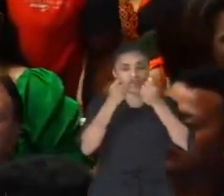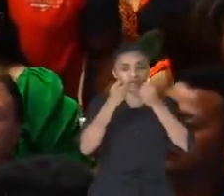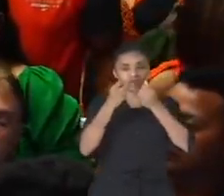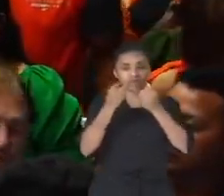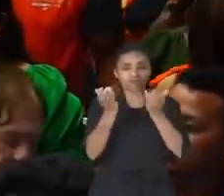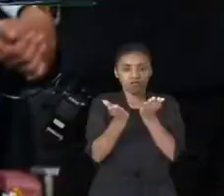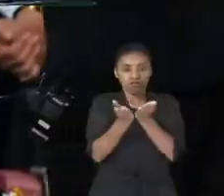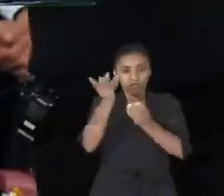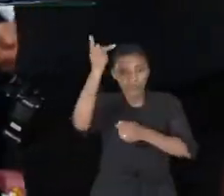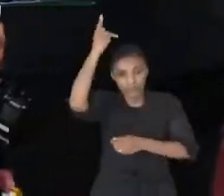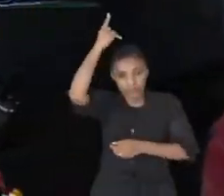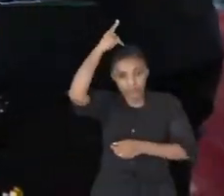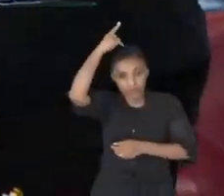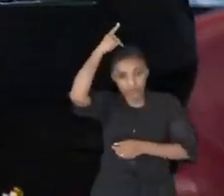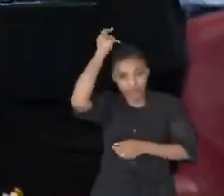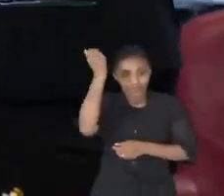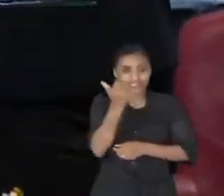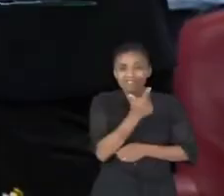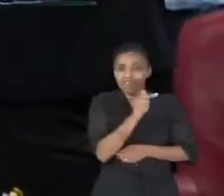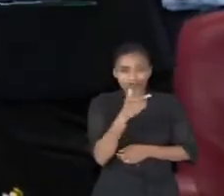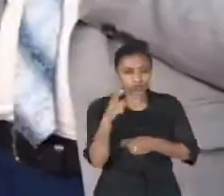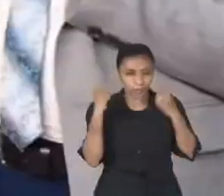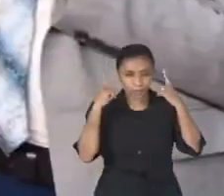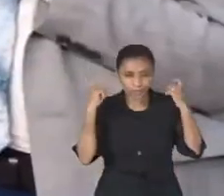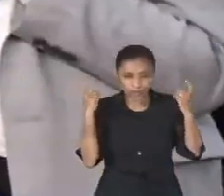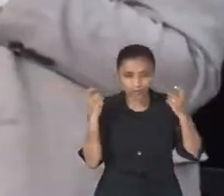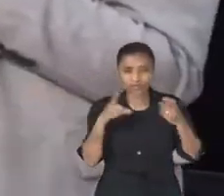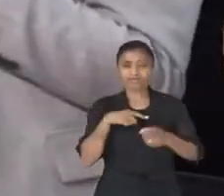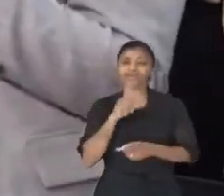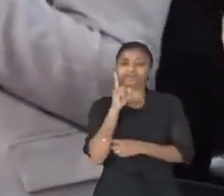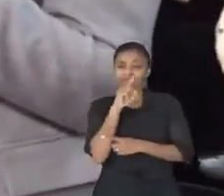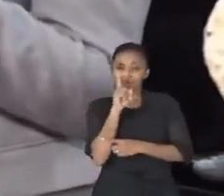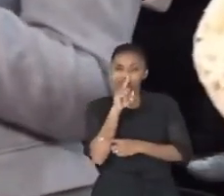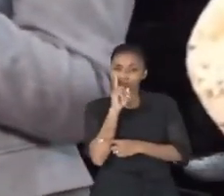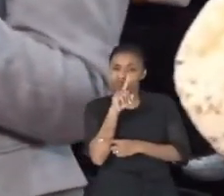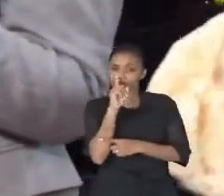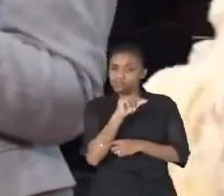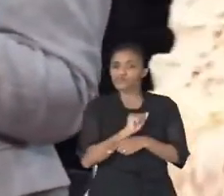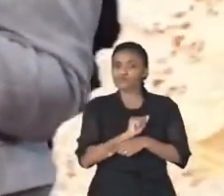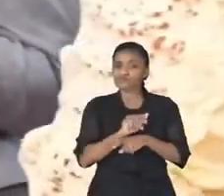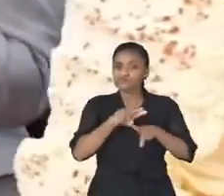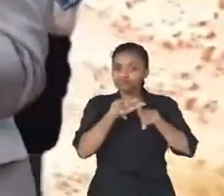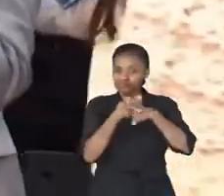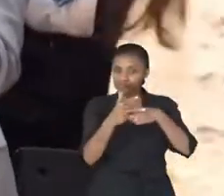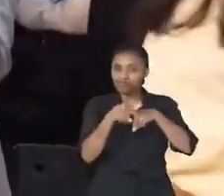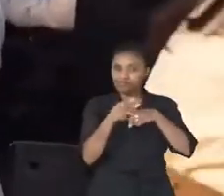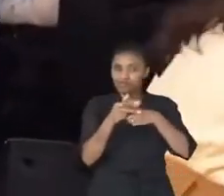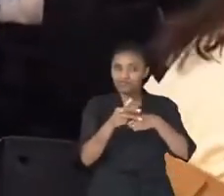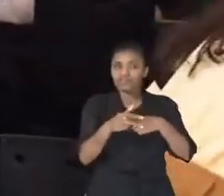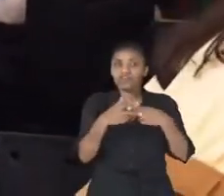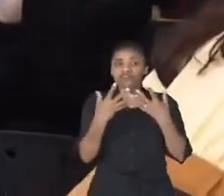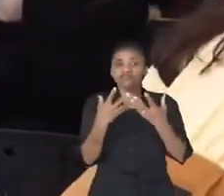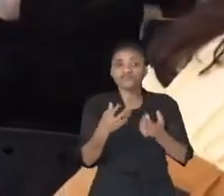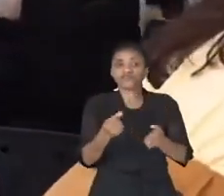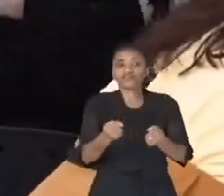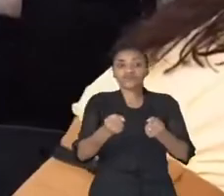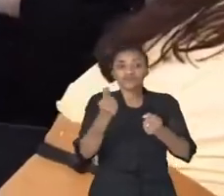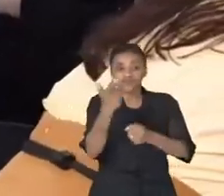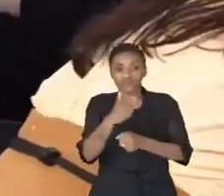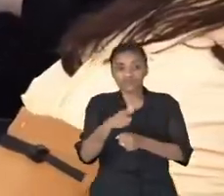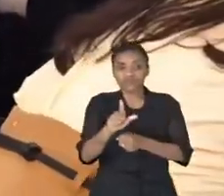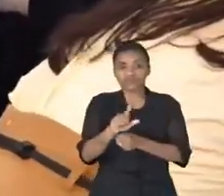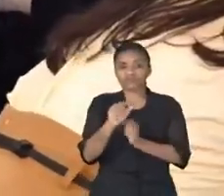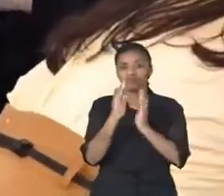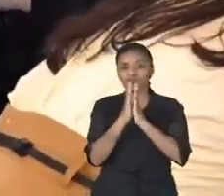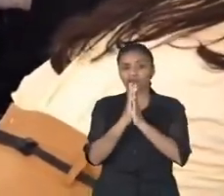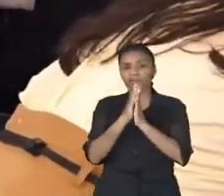Pentecostal que não faz barulho. Está com defeito de fabricação, não é? Vamos orar mais uma vez. Senhor,